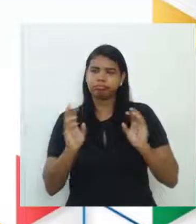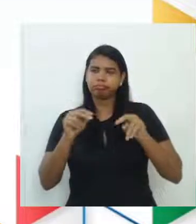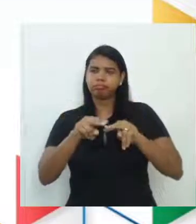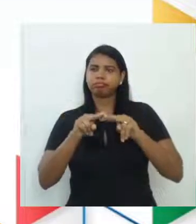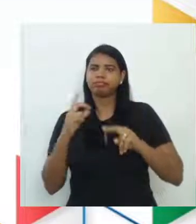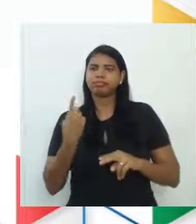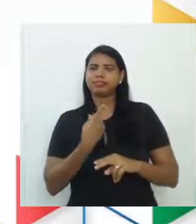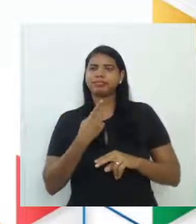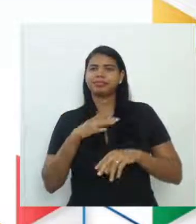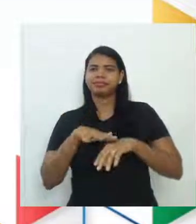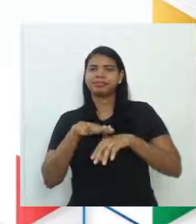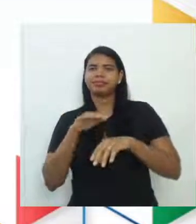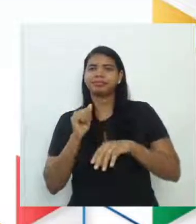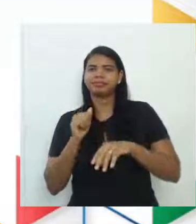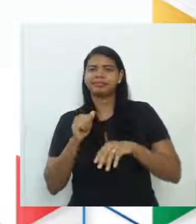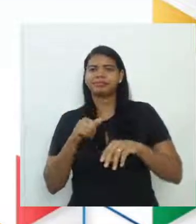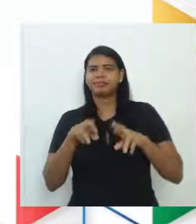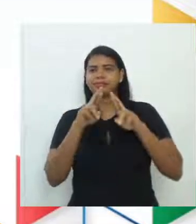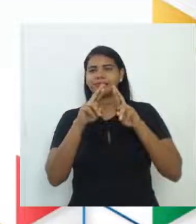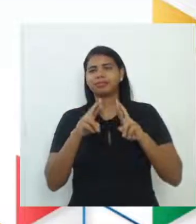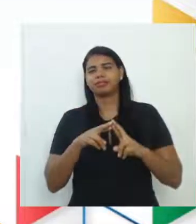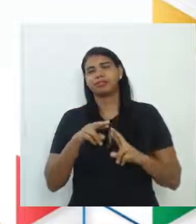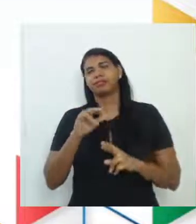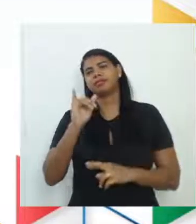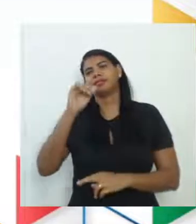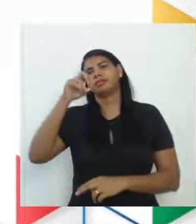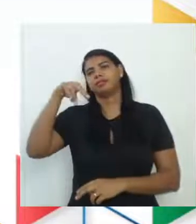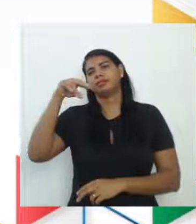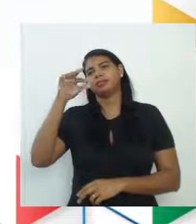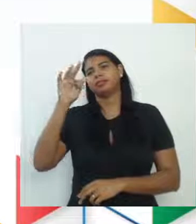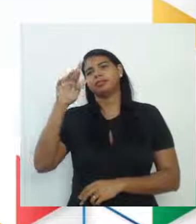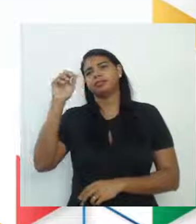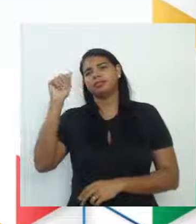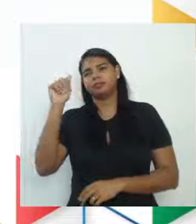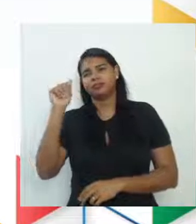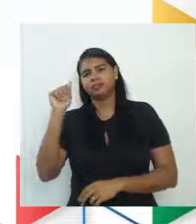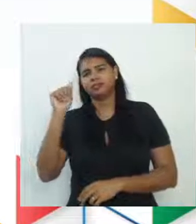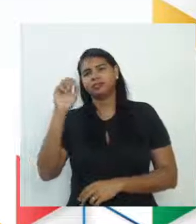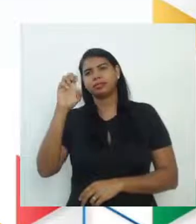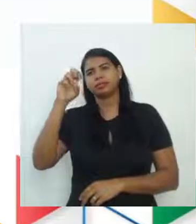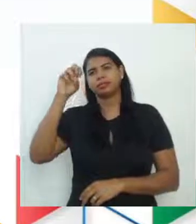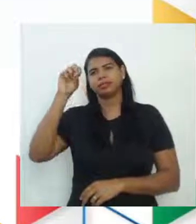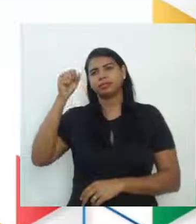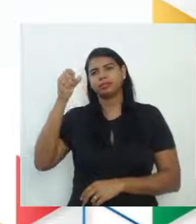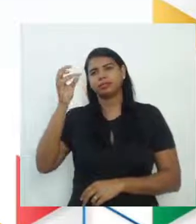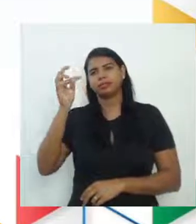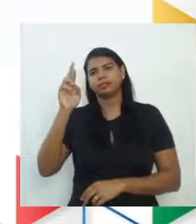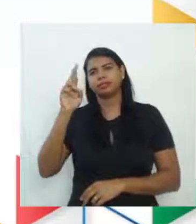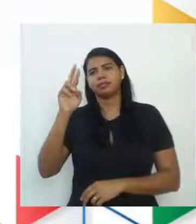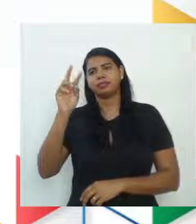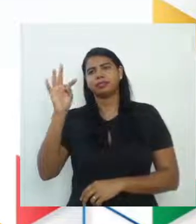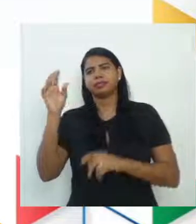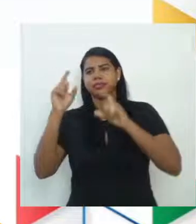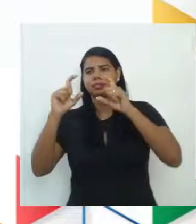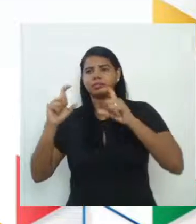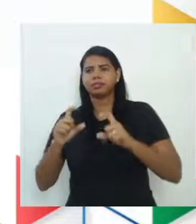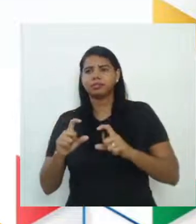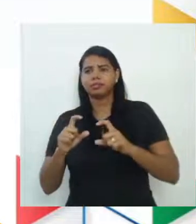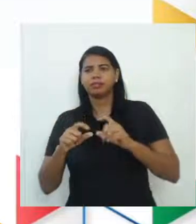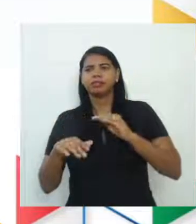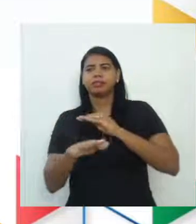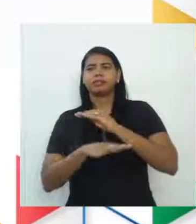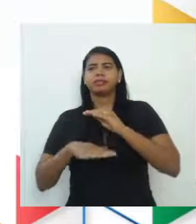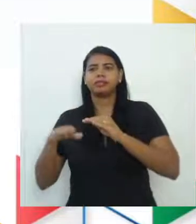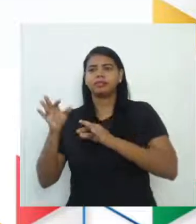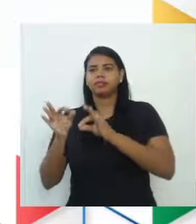gente chama de normas infraconstitucionais. São normas, né, são leis criadas abaixo da Constituição.